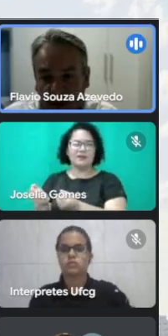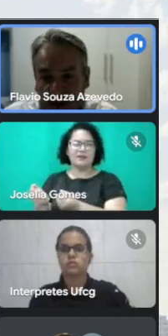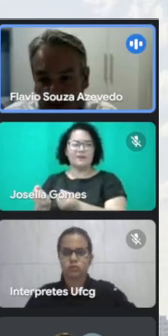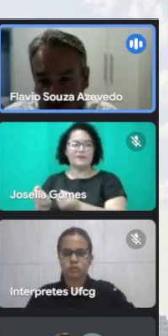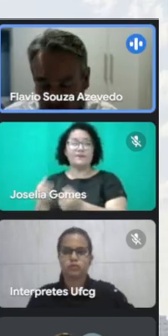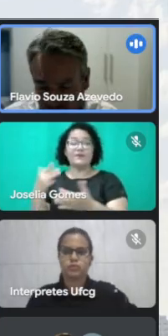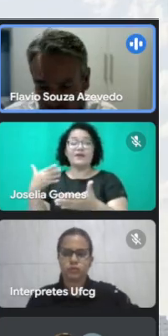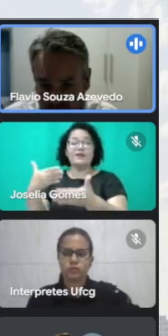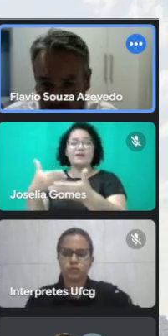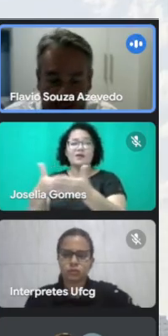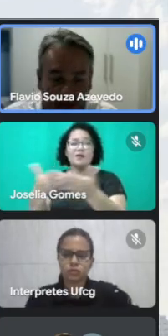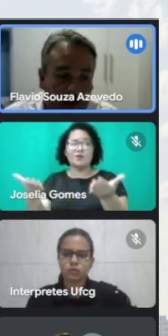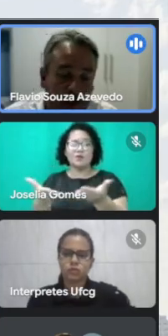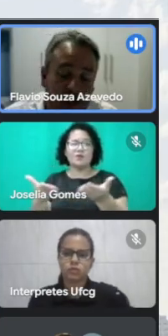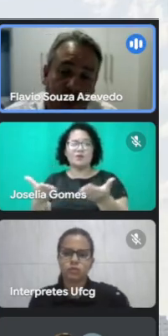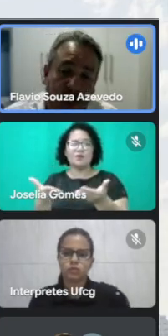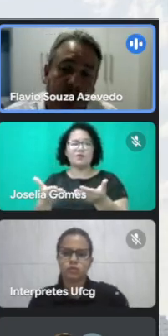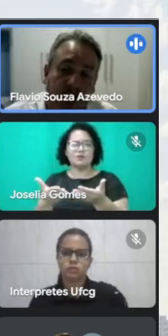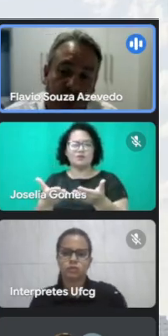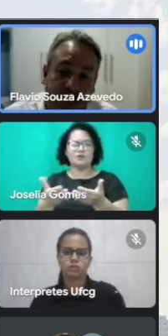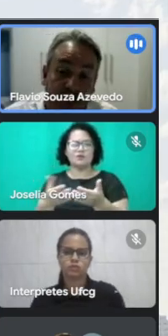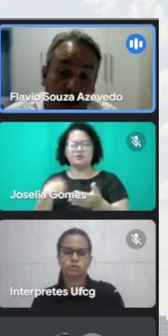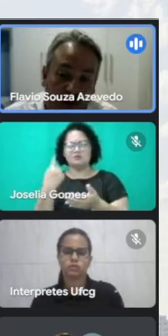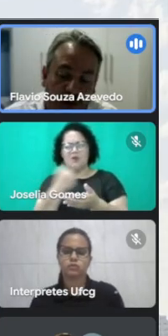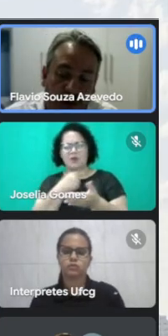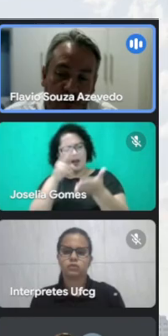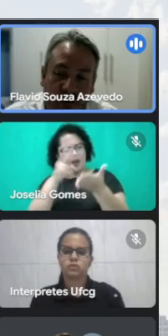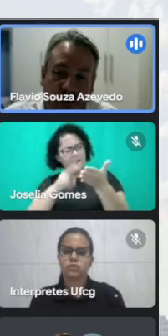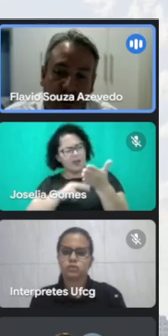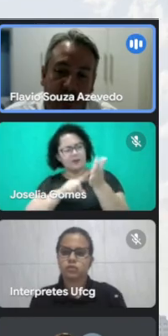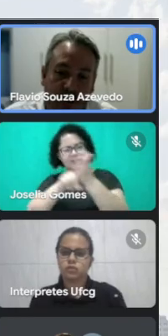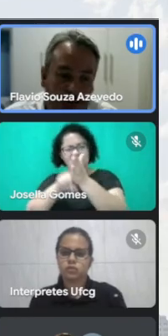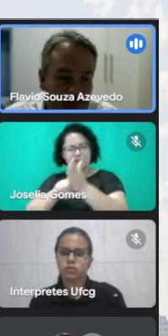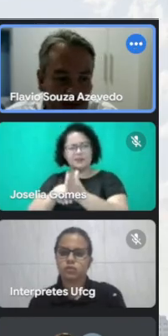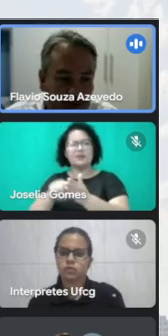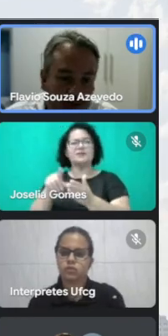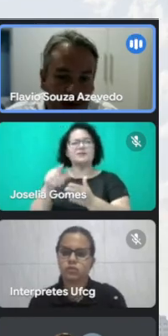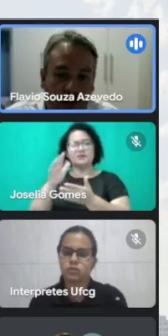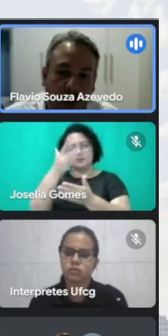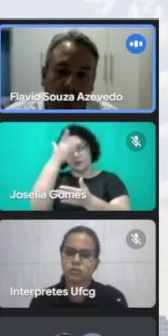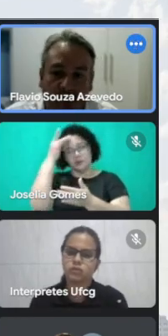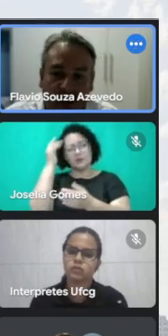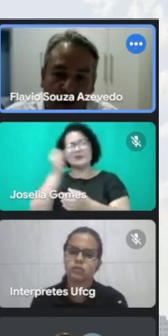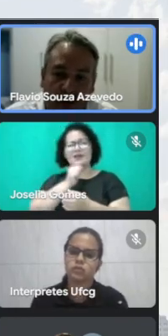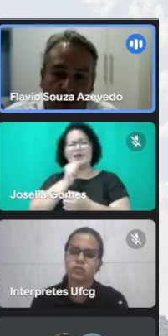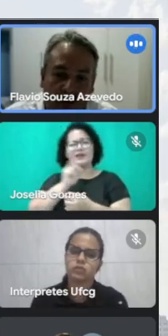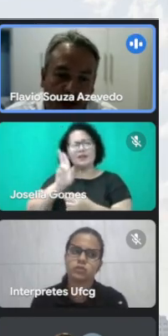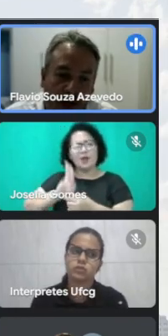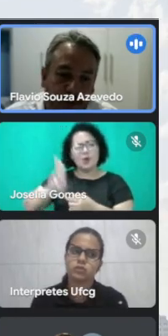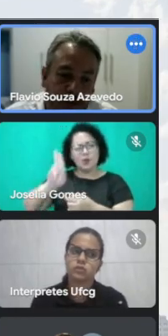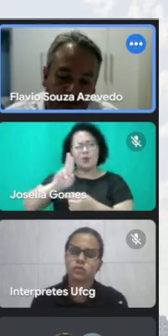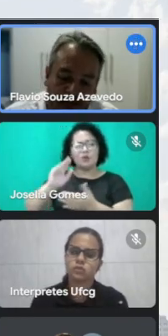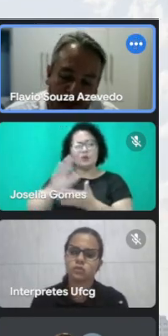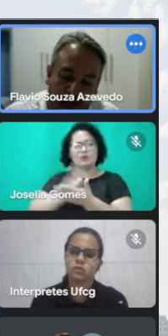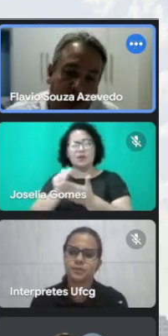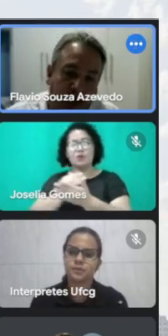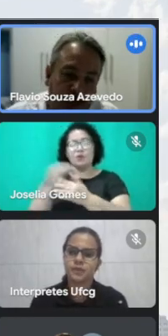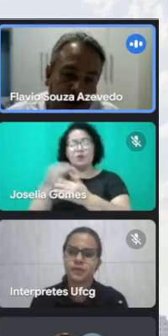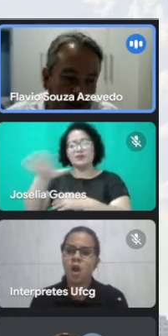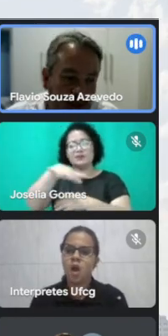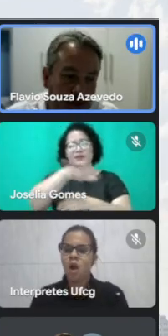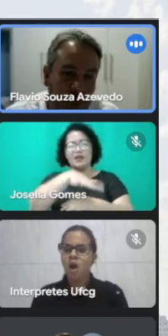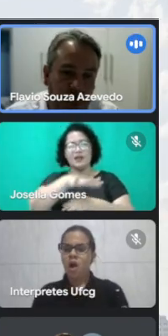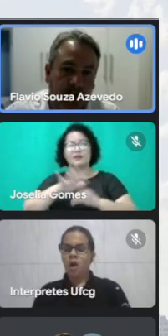hoje, pessoal, você lendo, né, pesquisando, eles ainda usam algumas áreas, mas de forma tentando controlar. A